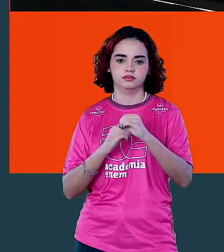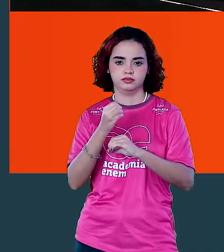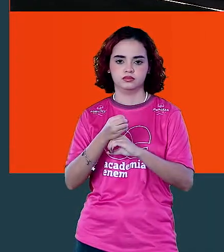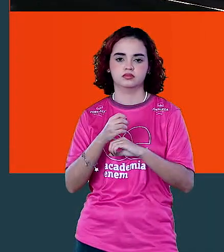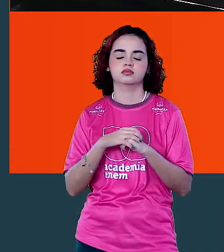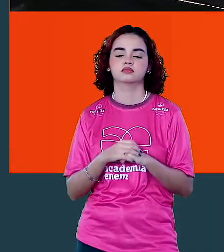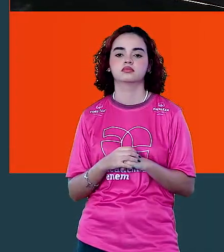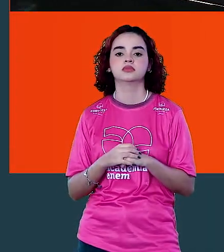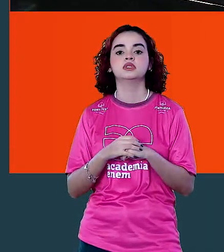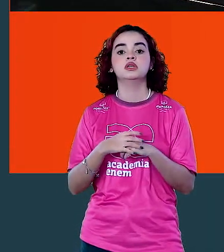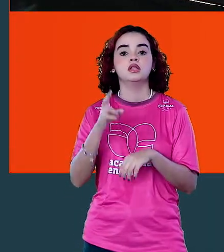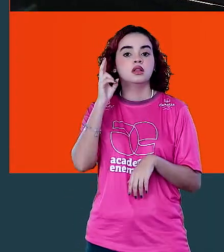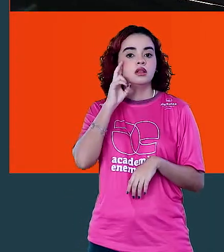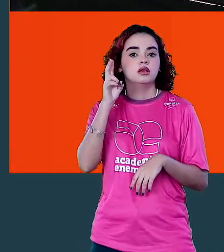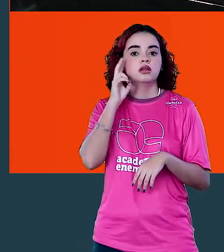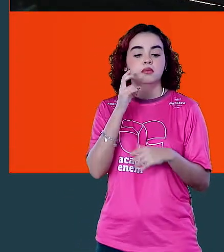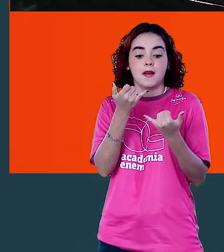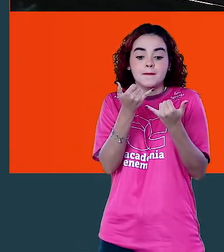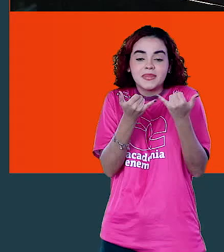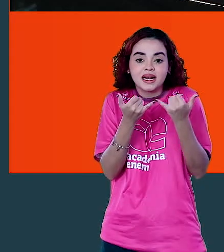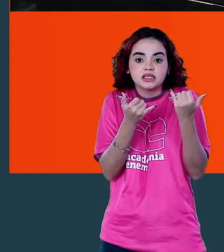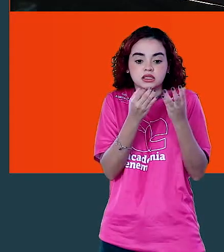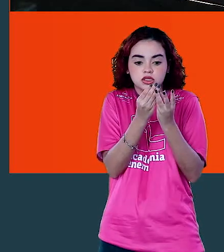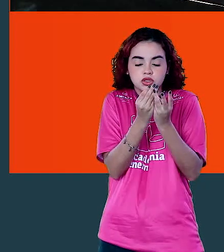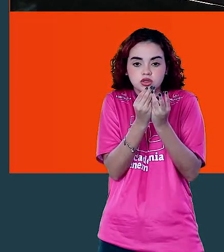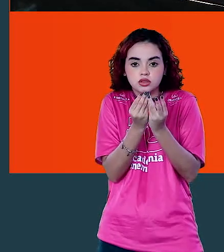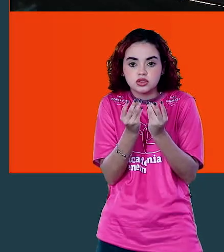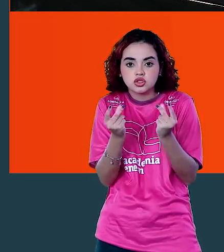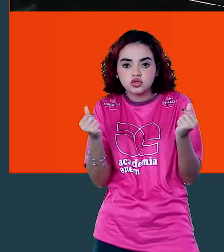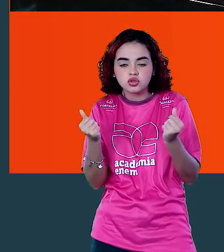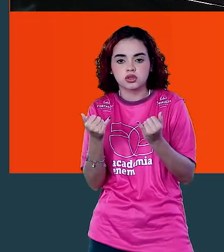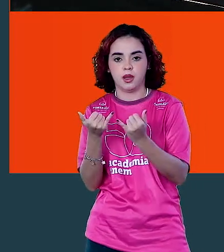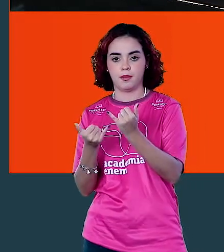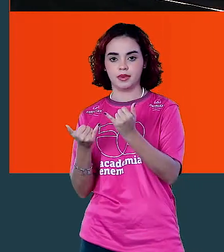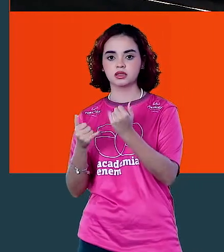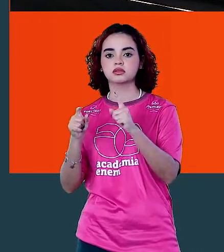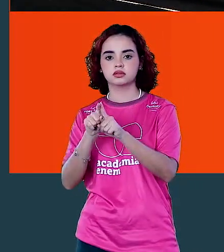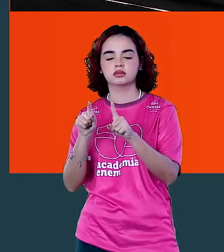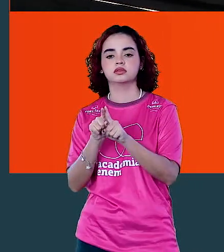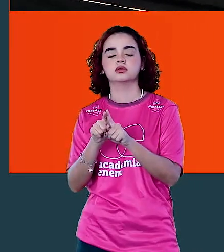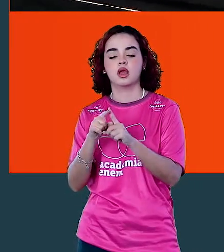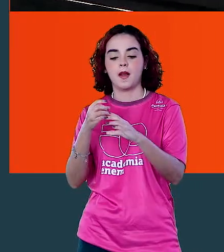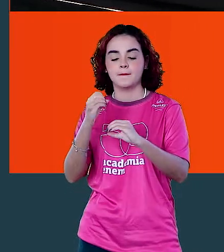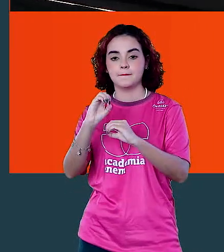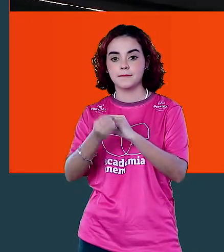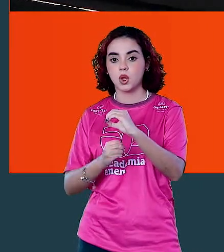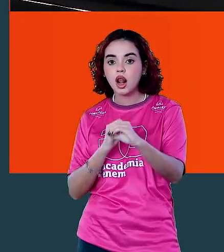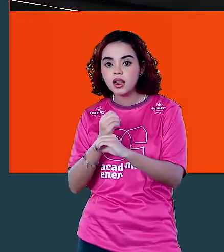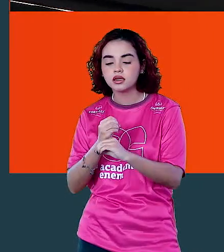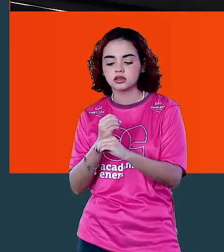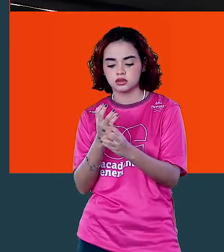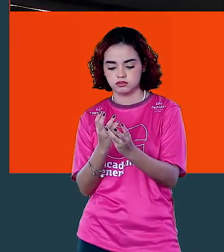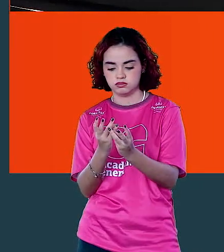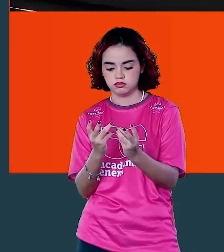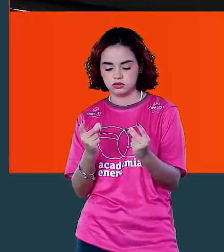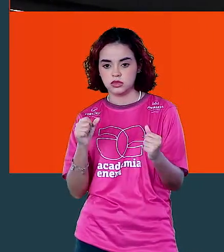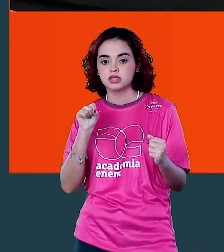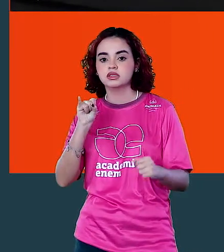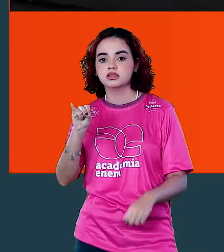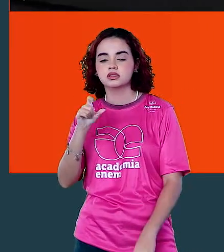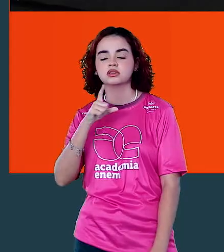semelhante dissolve semelhante. Uma molécula só se dissolve na outra se tiver a